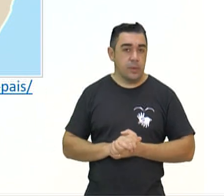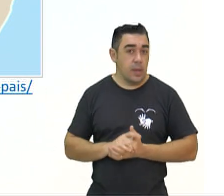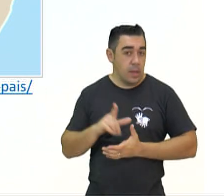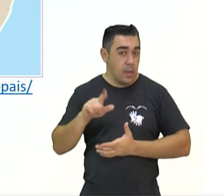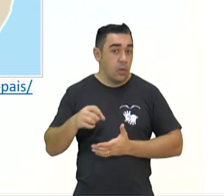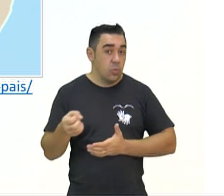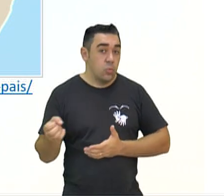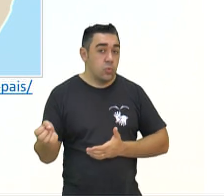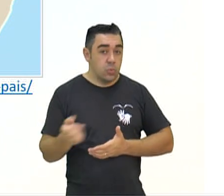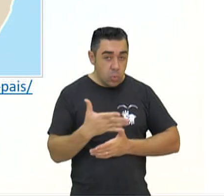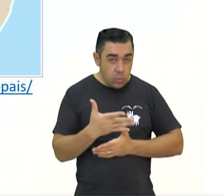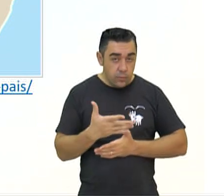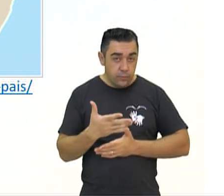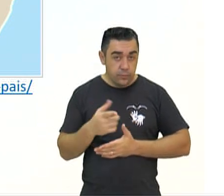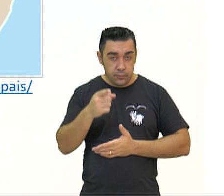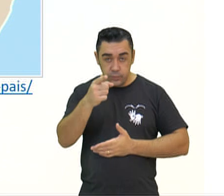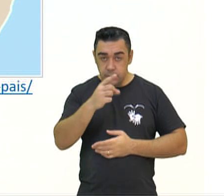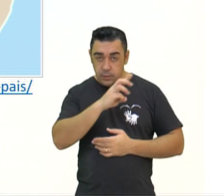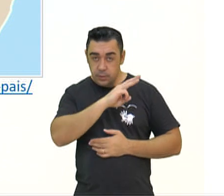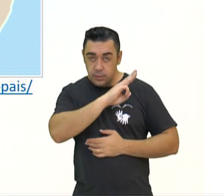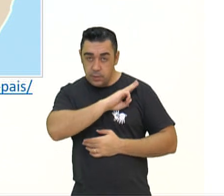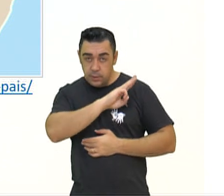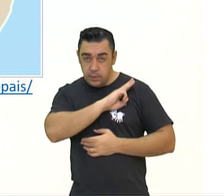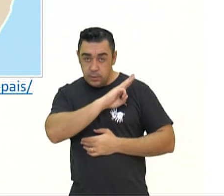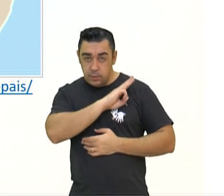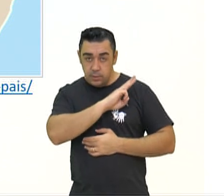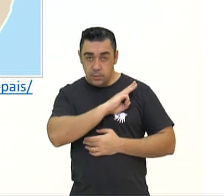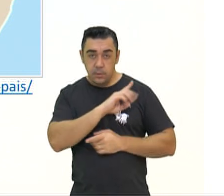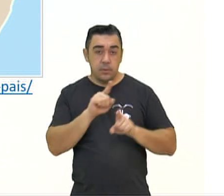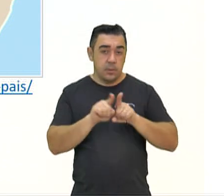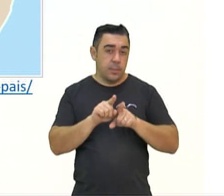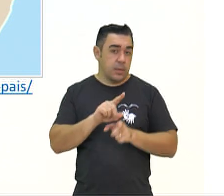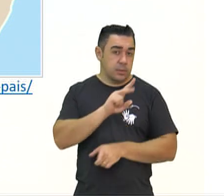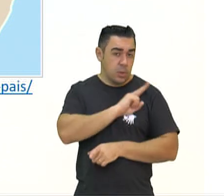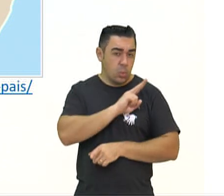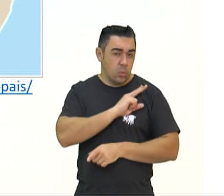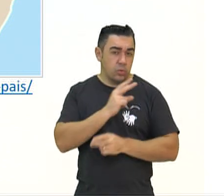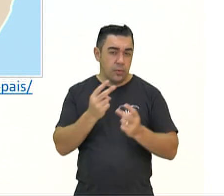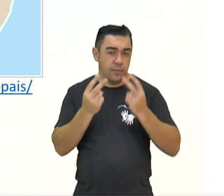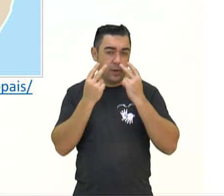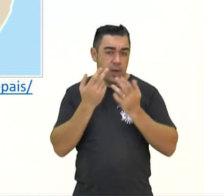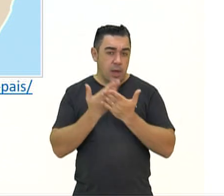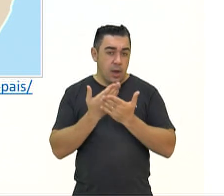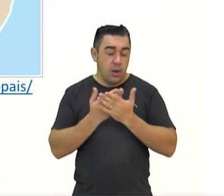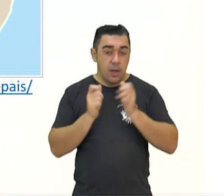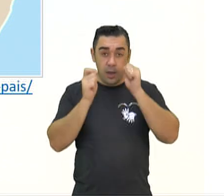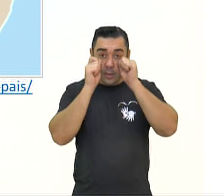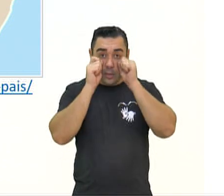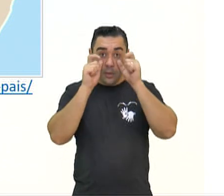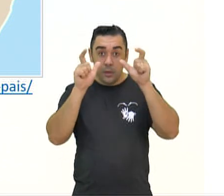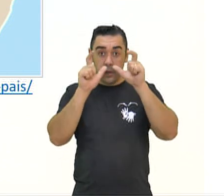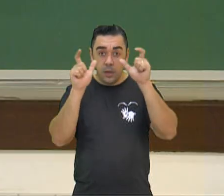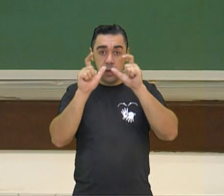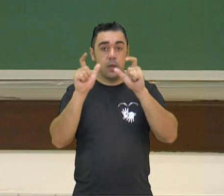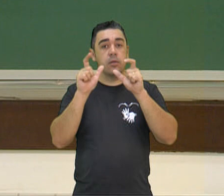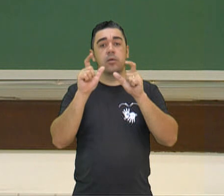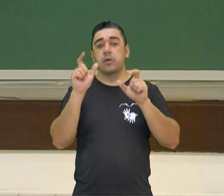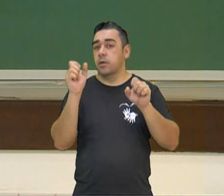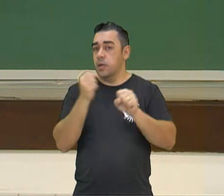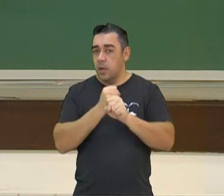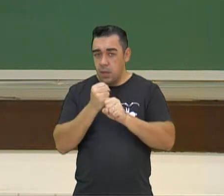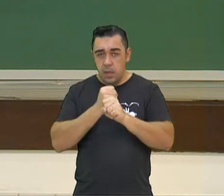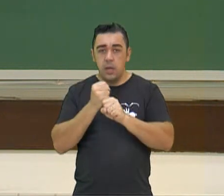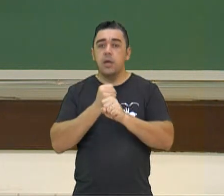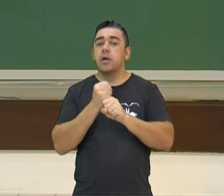recente. Terceiro ano, e o pessoal do segundo que vem assistir essa aula também, fique atento. Isso aí vai ser por muito tempo cobrado,